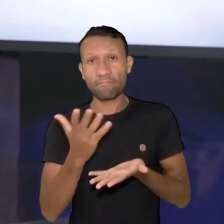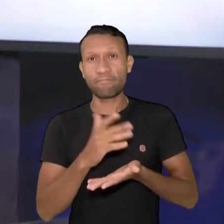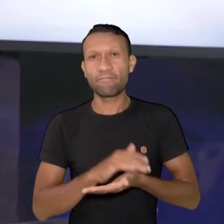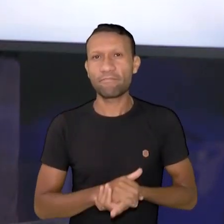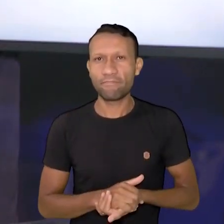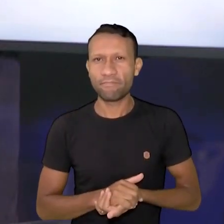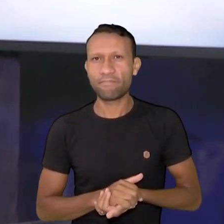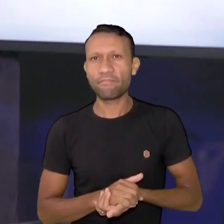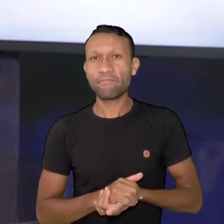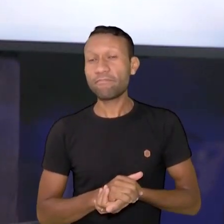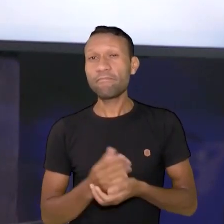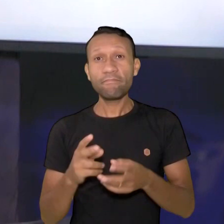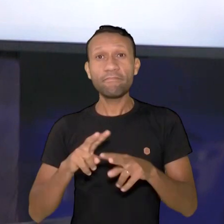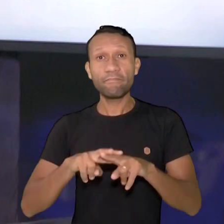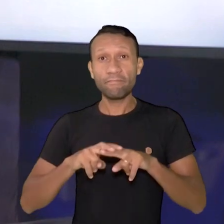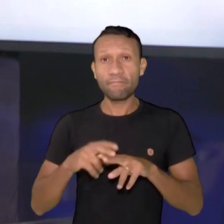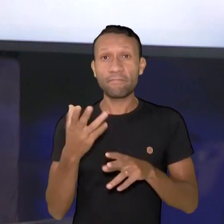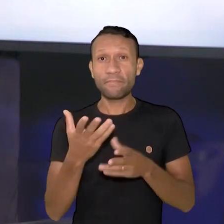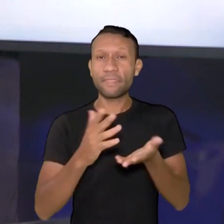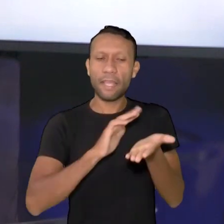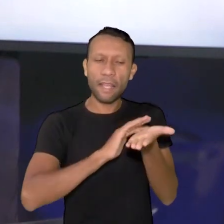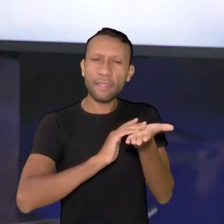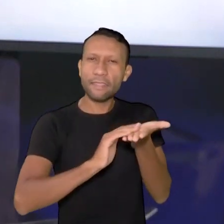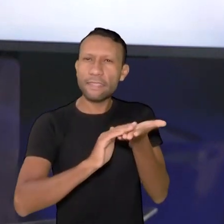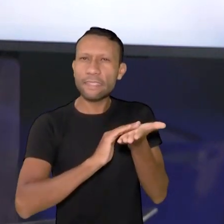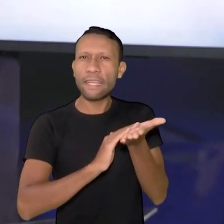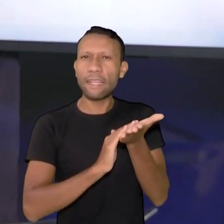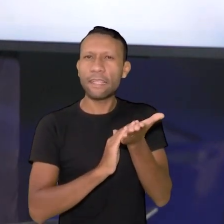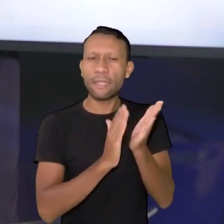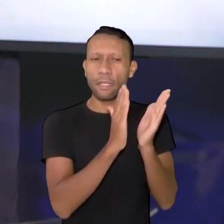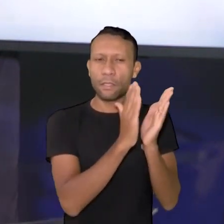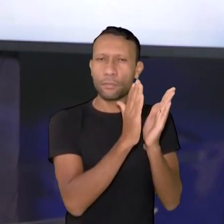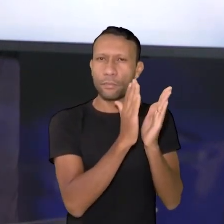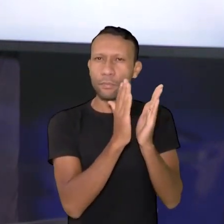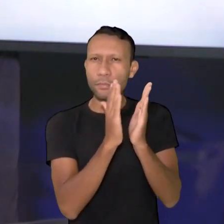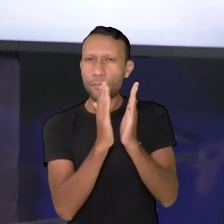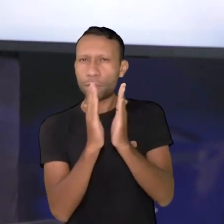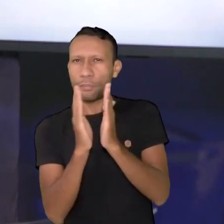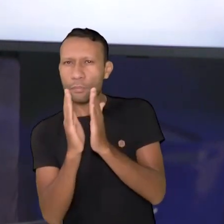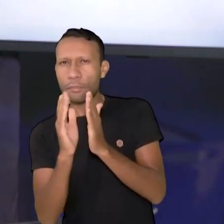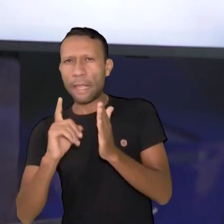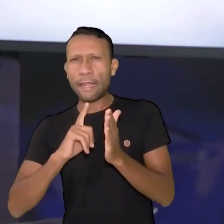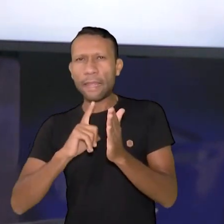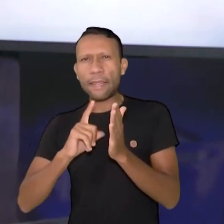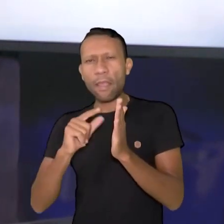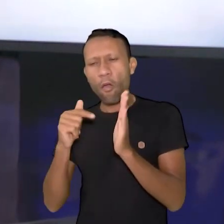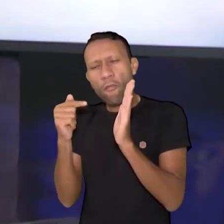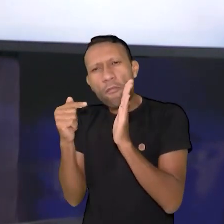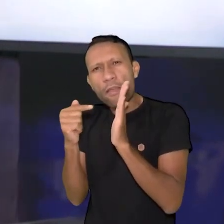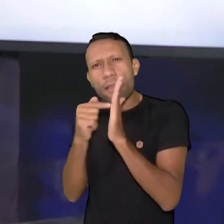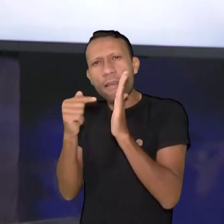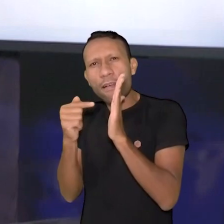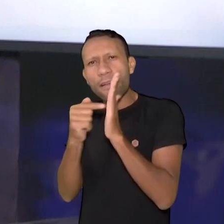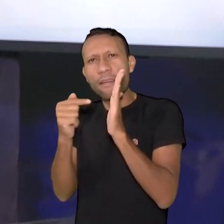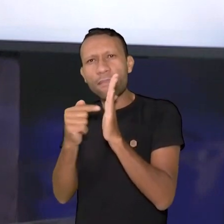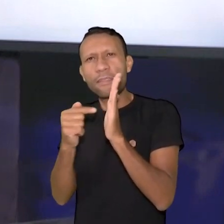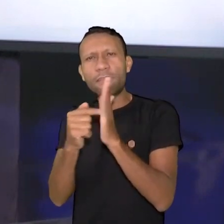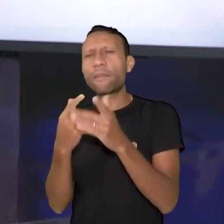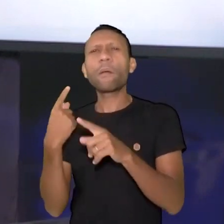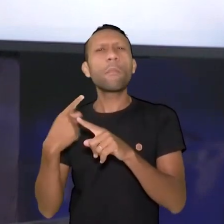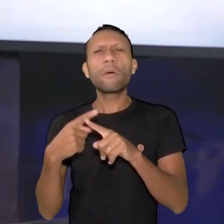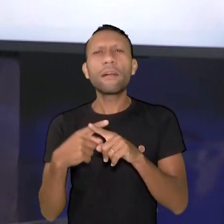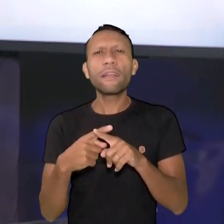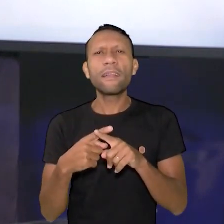utilizada. Então, na reguinha dela vai ter lá 6 espaços e ela vem com um alfinete e vai furando esses espaços. Por que com